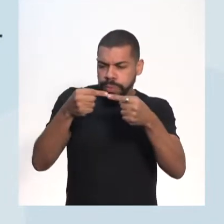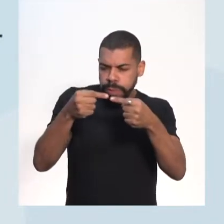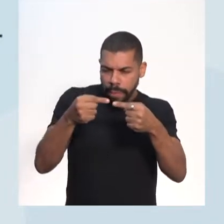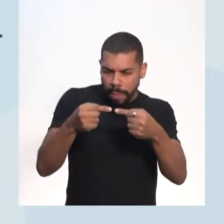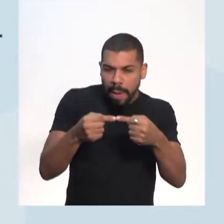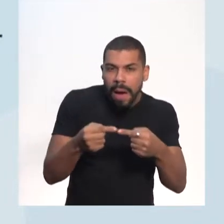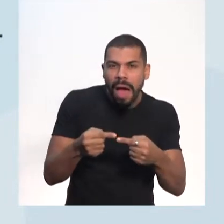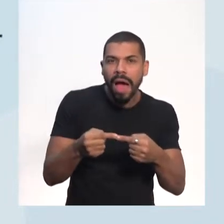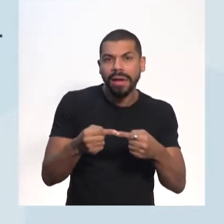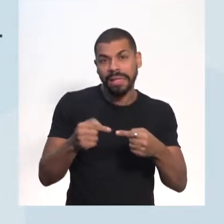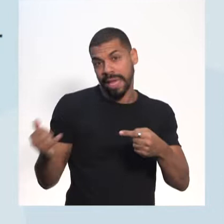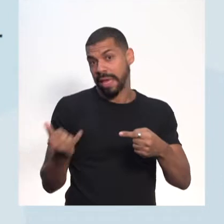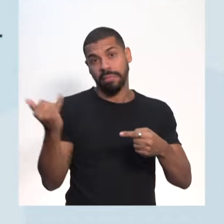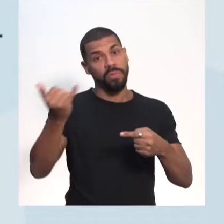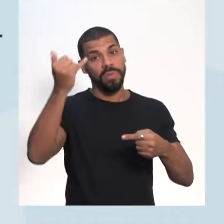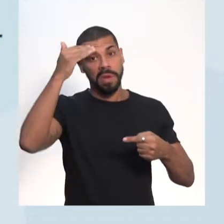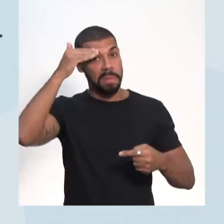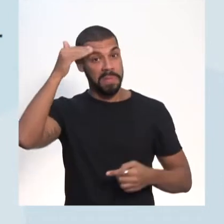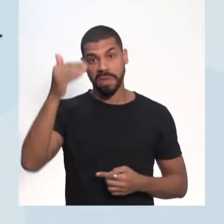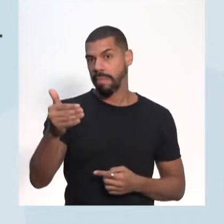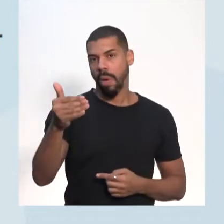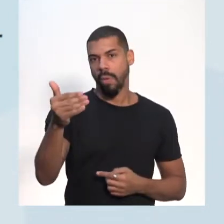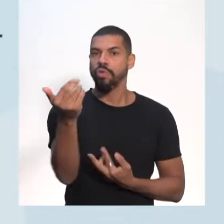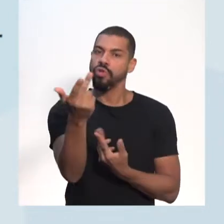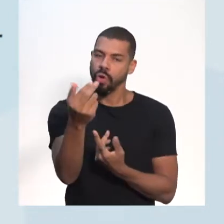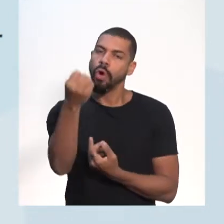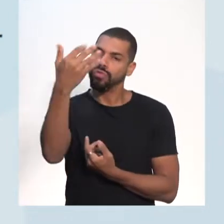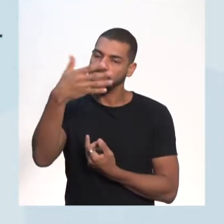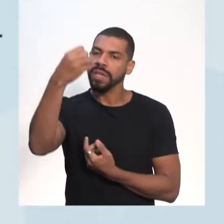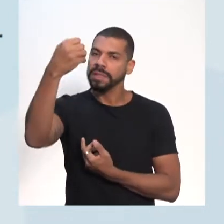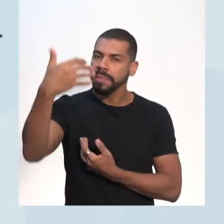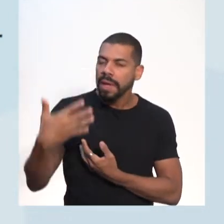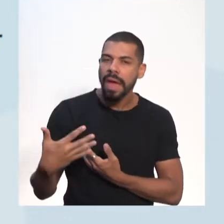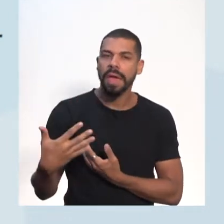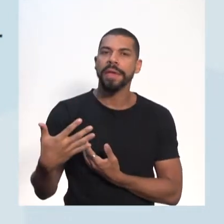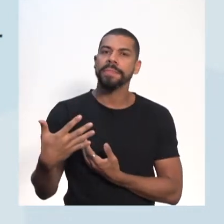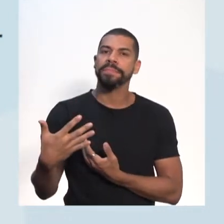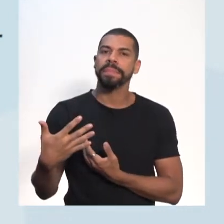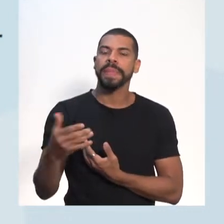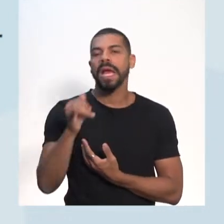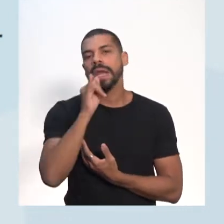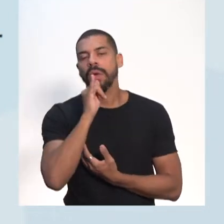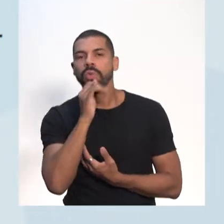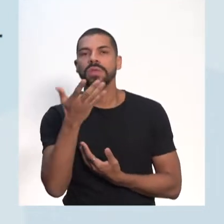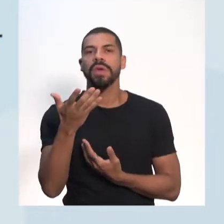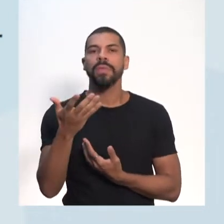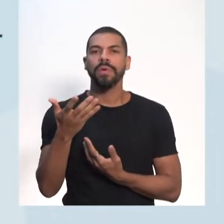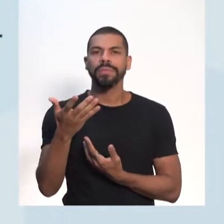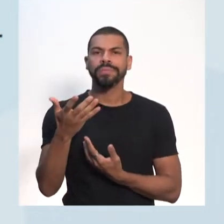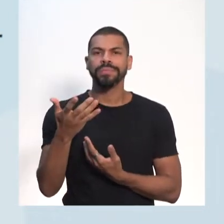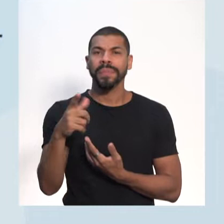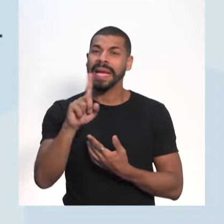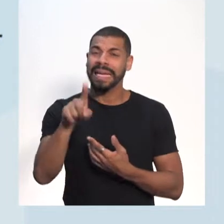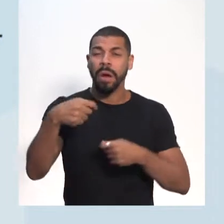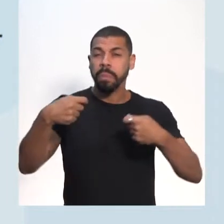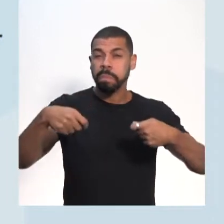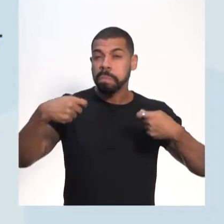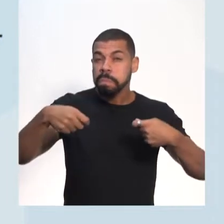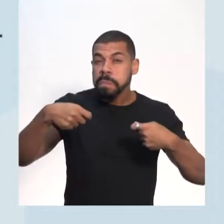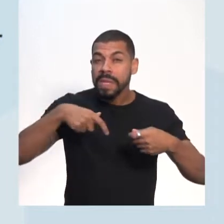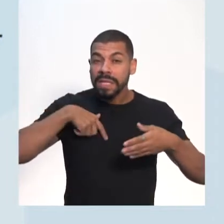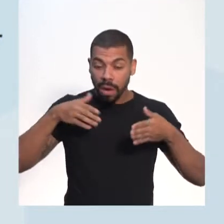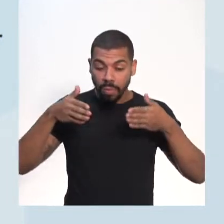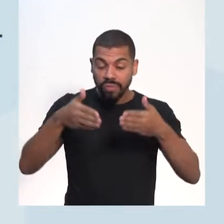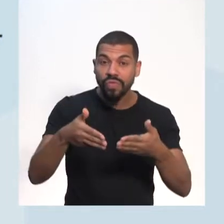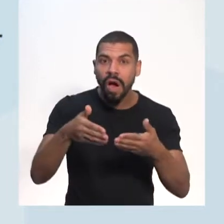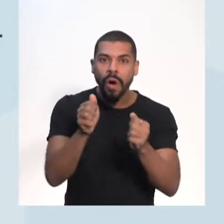fundamentais, né? Fundamentais e que, como eu falei anteriormente, não necessariamente necessite dessa